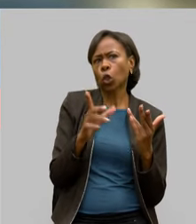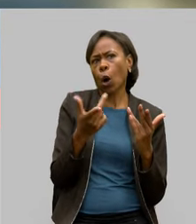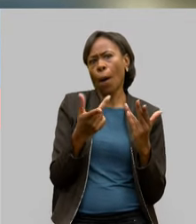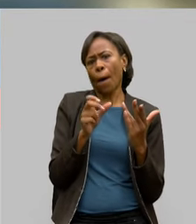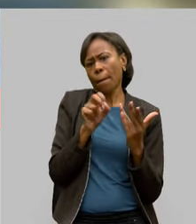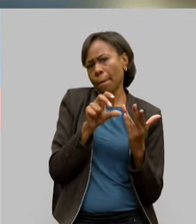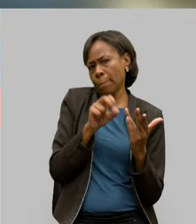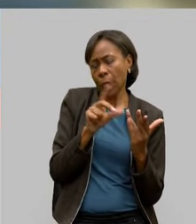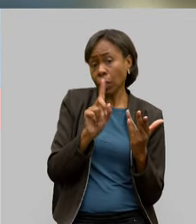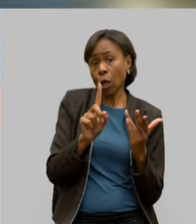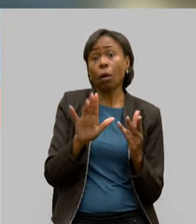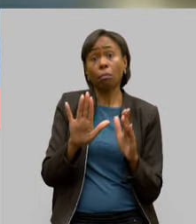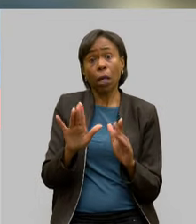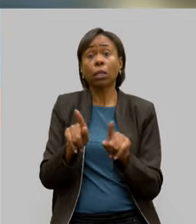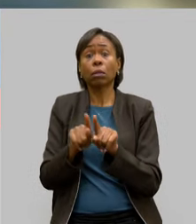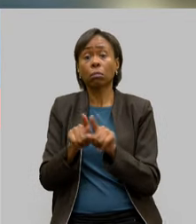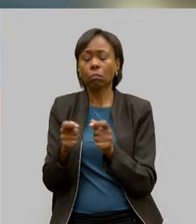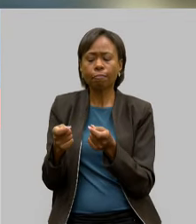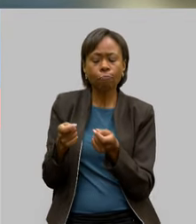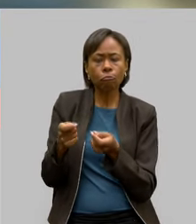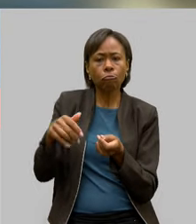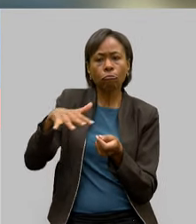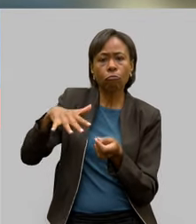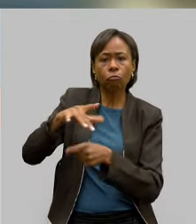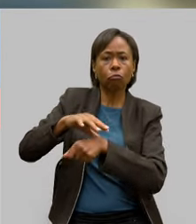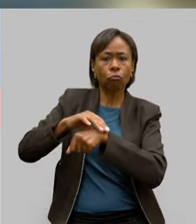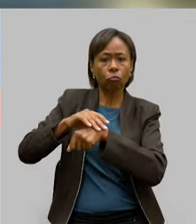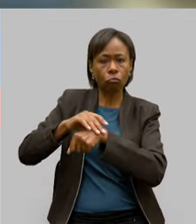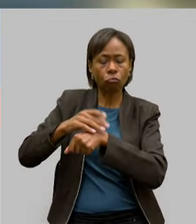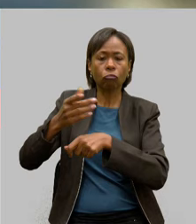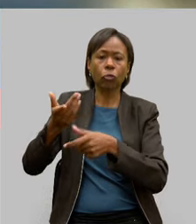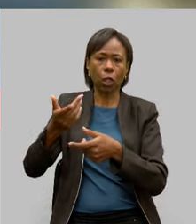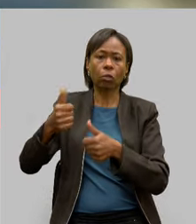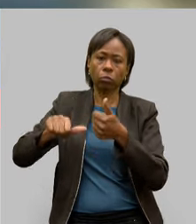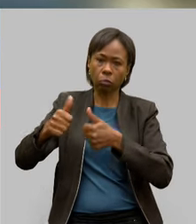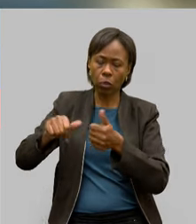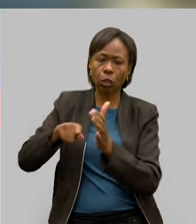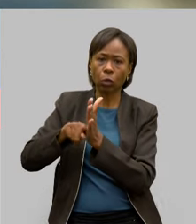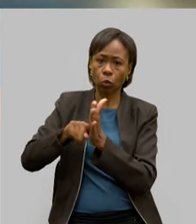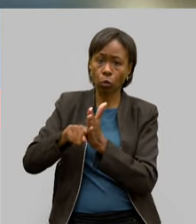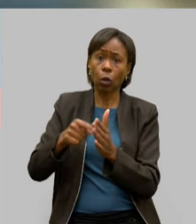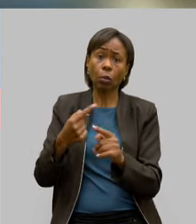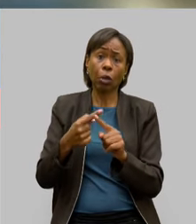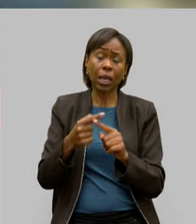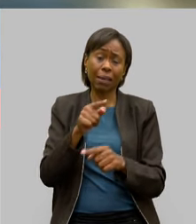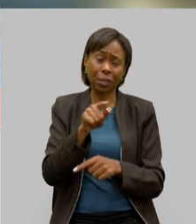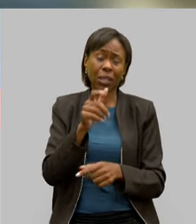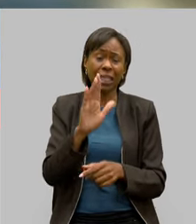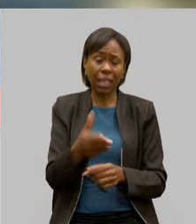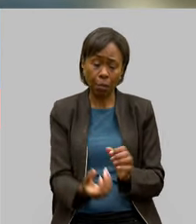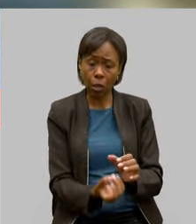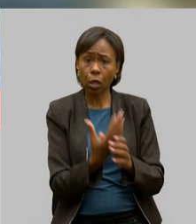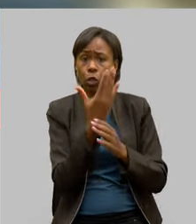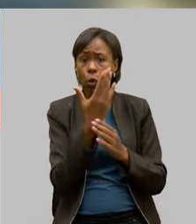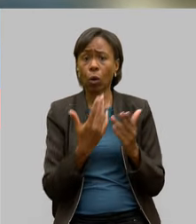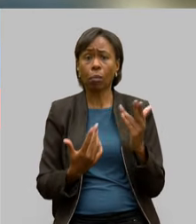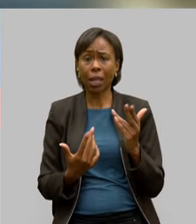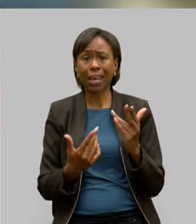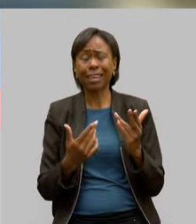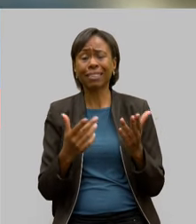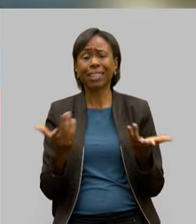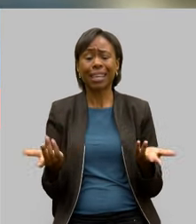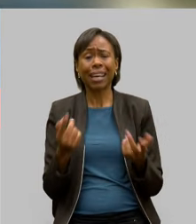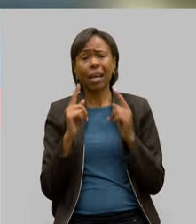coisa extremamente necessária todo mundo que que planta cannabis ou já plantou cannabis Em algum momento se queixa não só de insetos mas